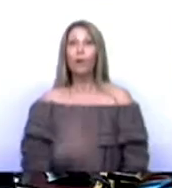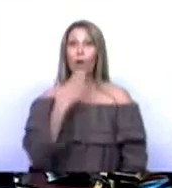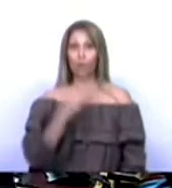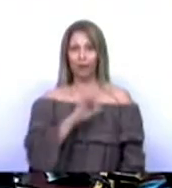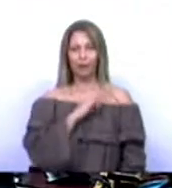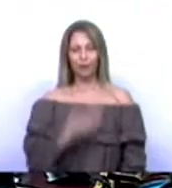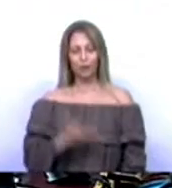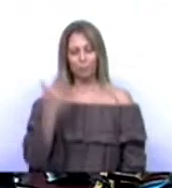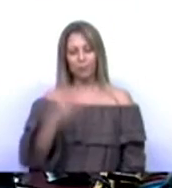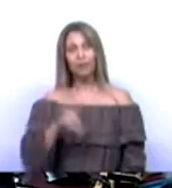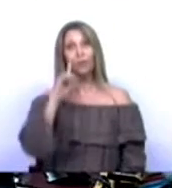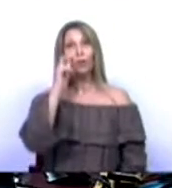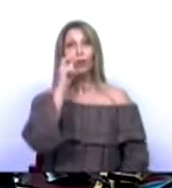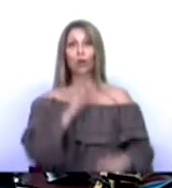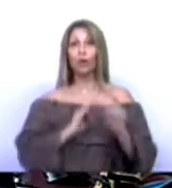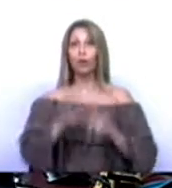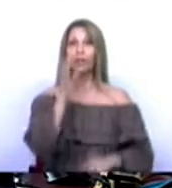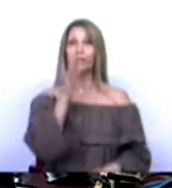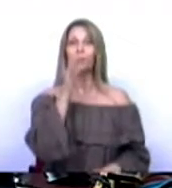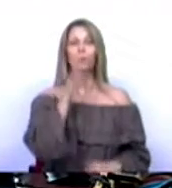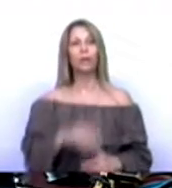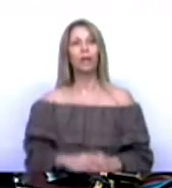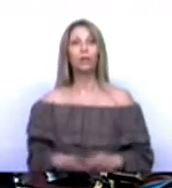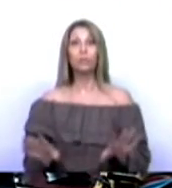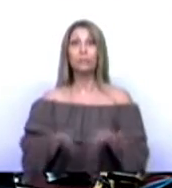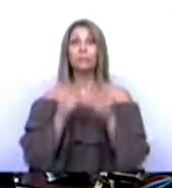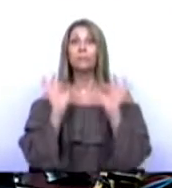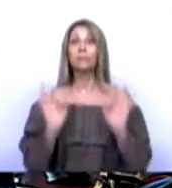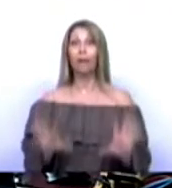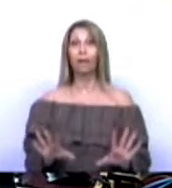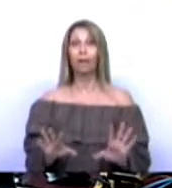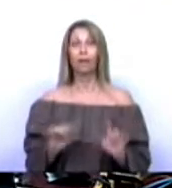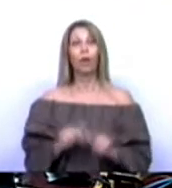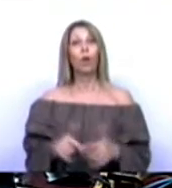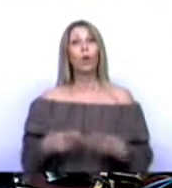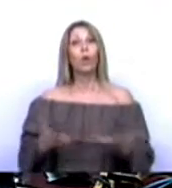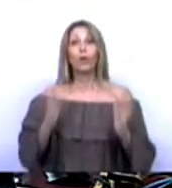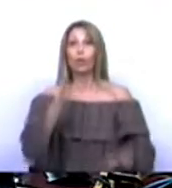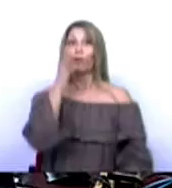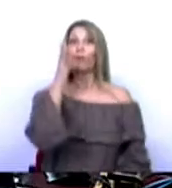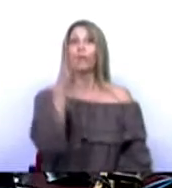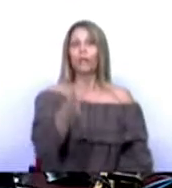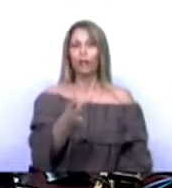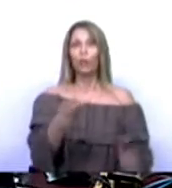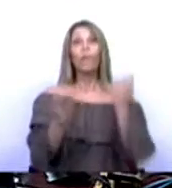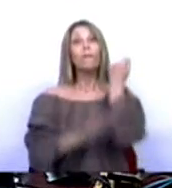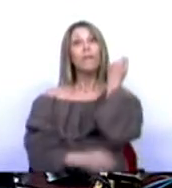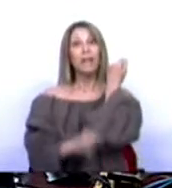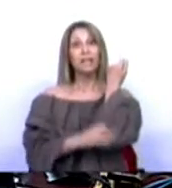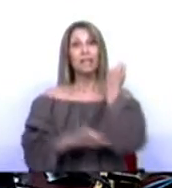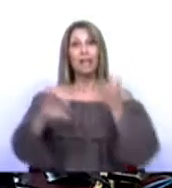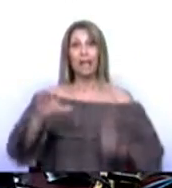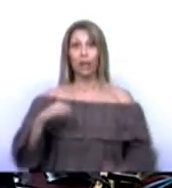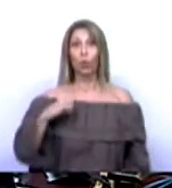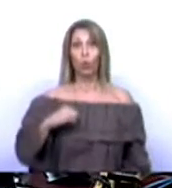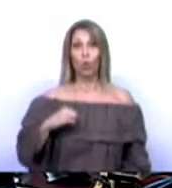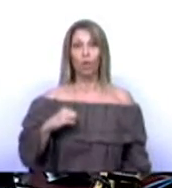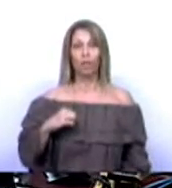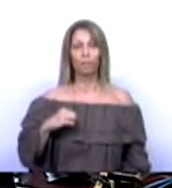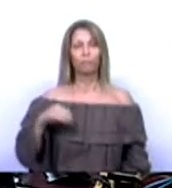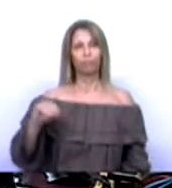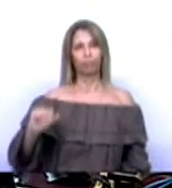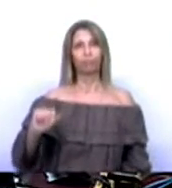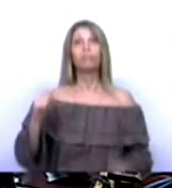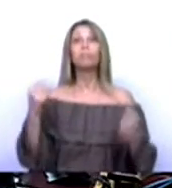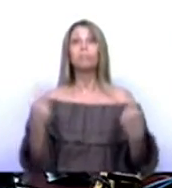Obrigado, Sr. Presidente, Sras. E Srs. Deputados. Tal como já foi aqui hoje referido, a freguesia da Quinta do Conde tem hoje